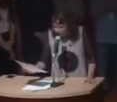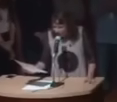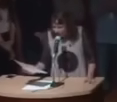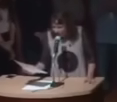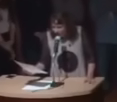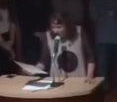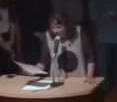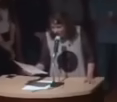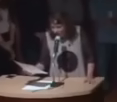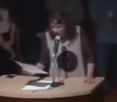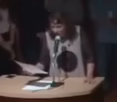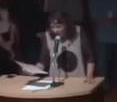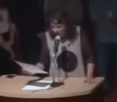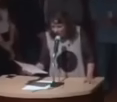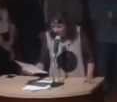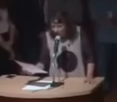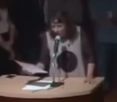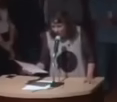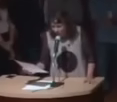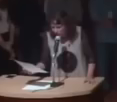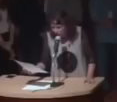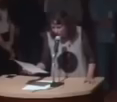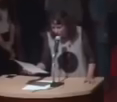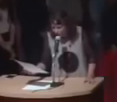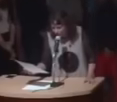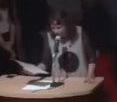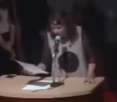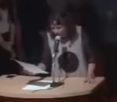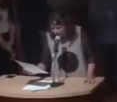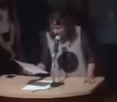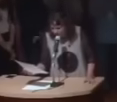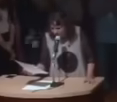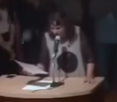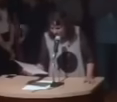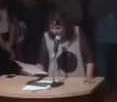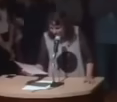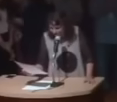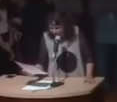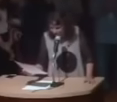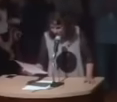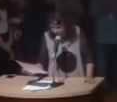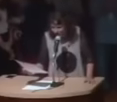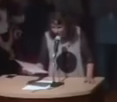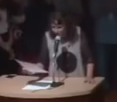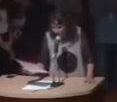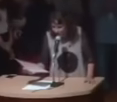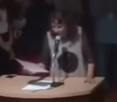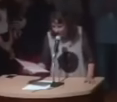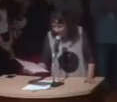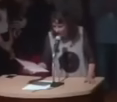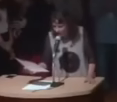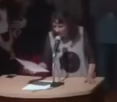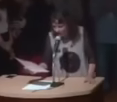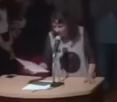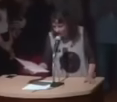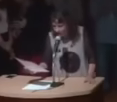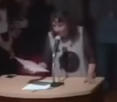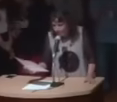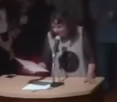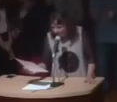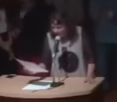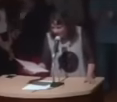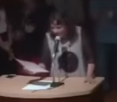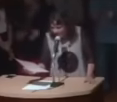do reitor da Unirio, Luiz Pedro Sangil Jutuca, do reitor da